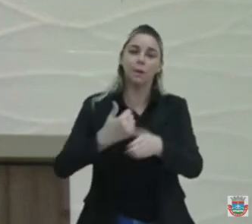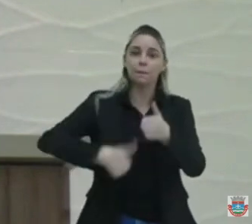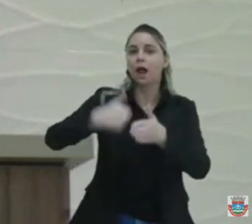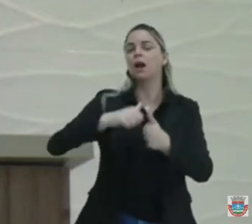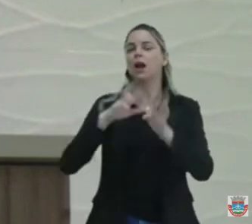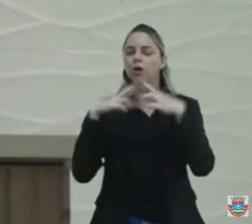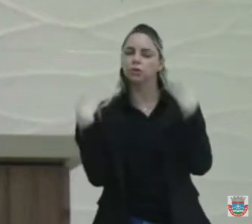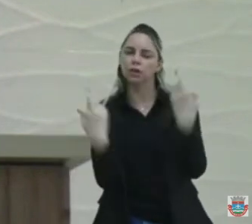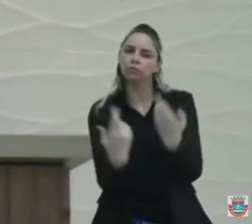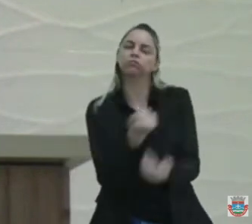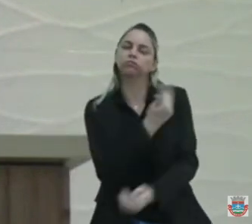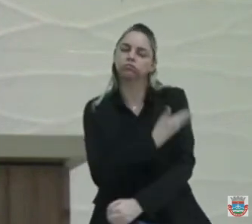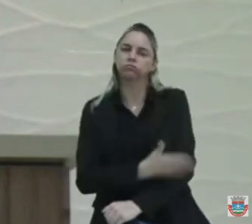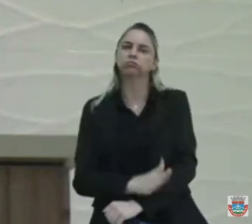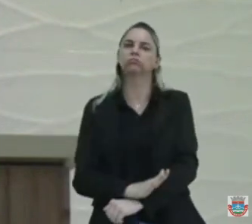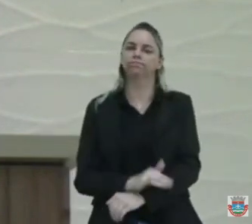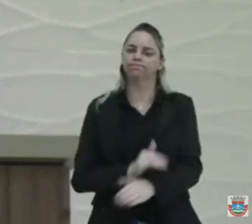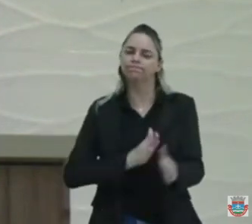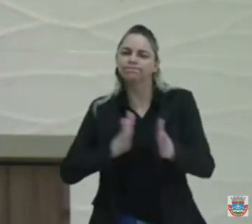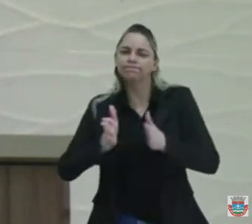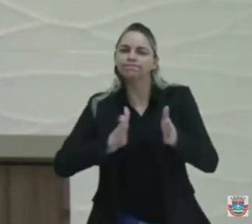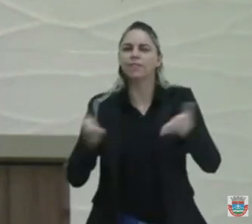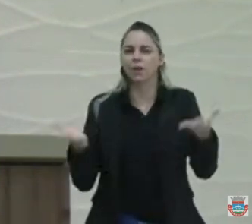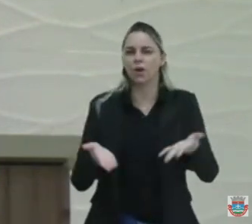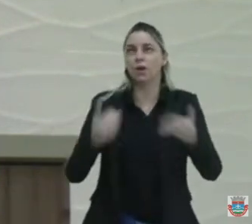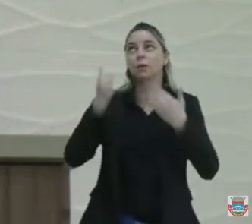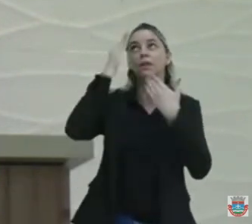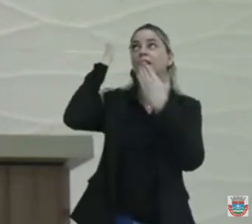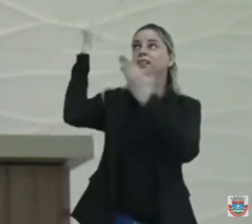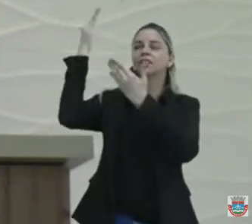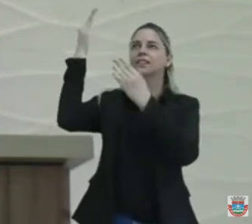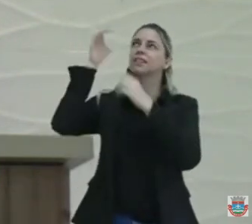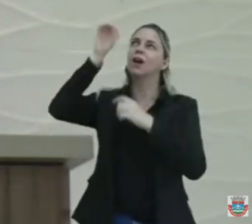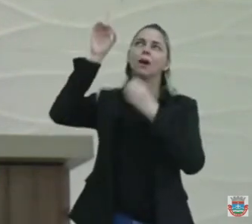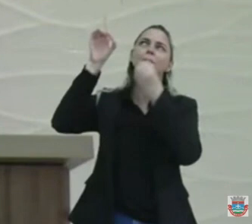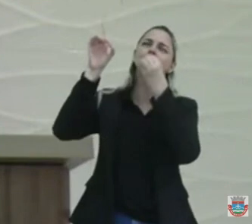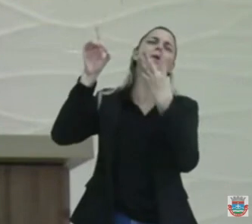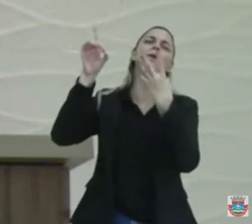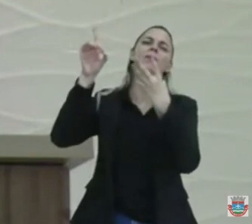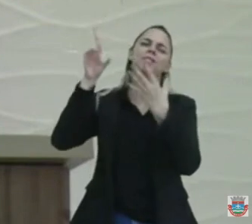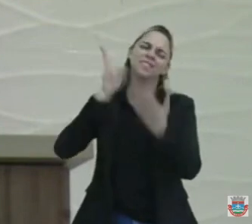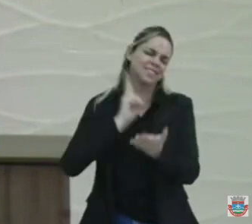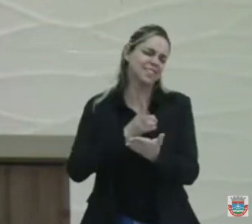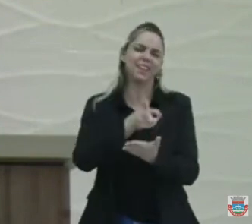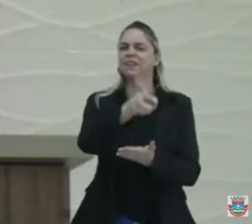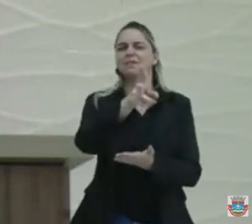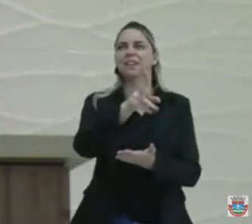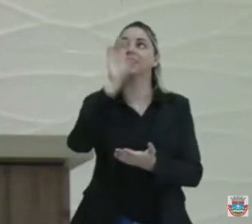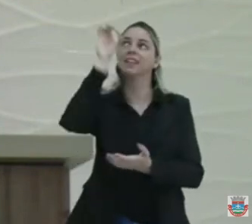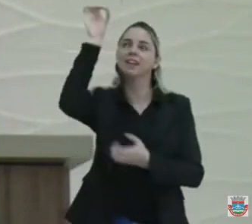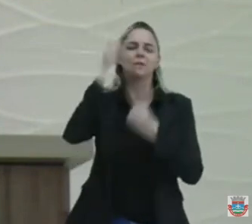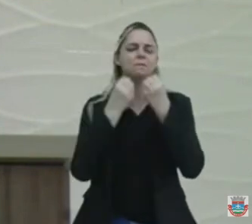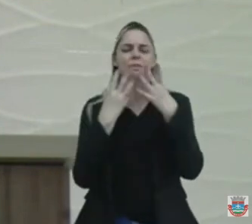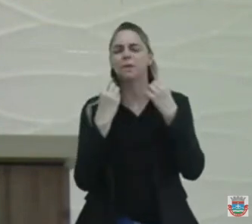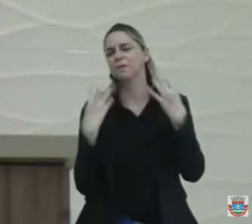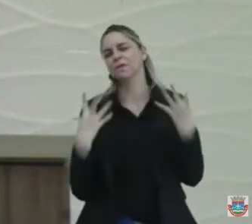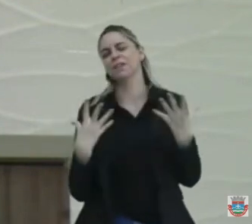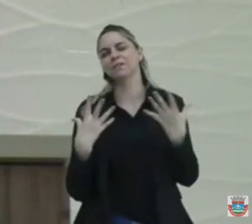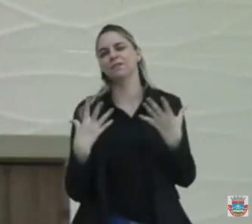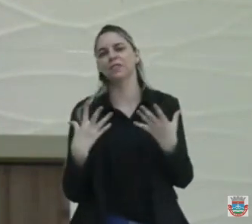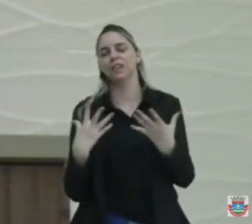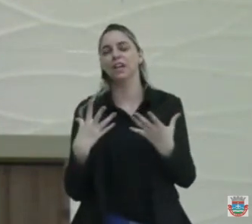ordinária desse período. Então agradeço a Deus porque o Senhor é bom em todo o tempo, Deus é maravilhoso e tem